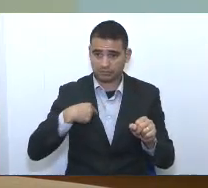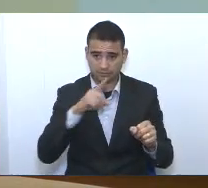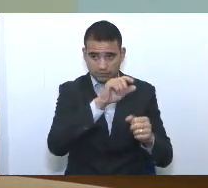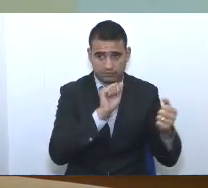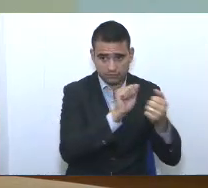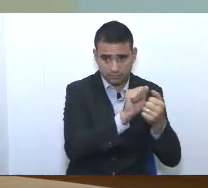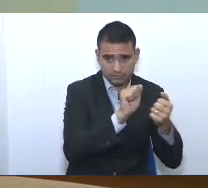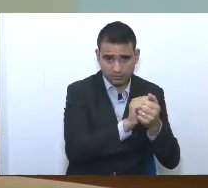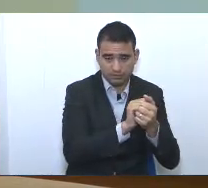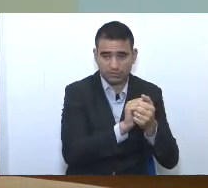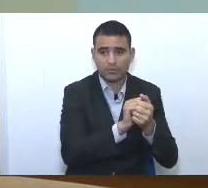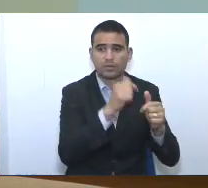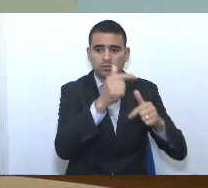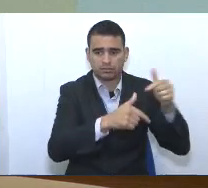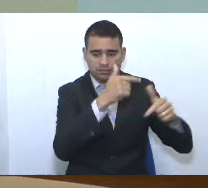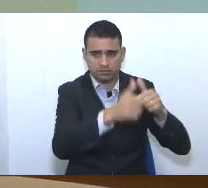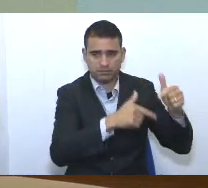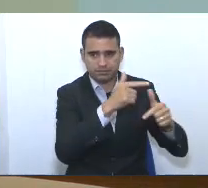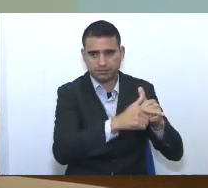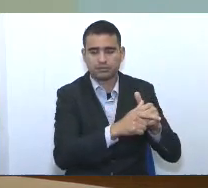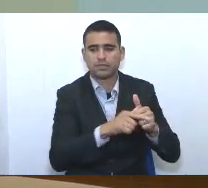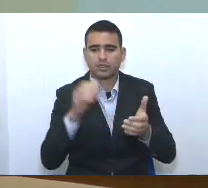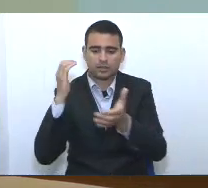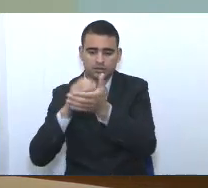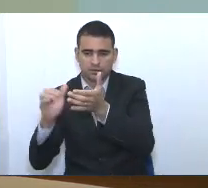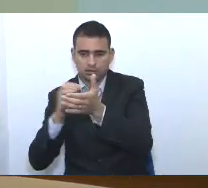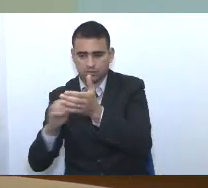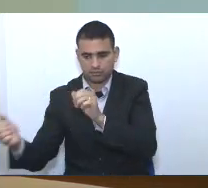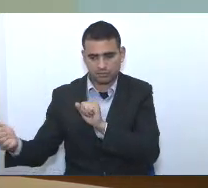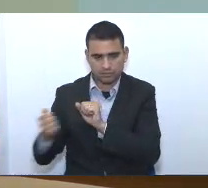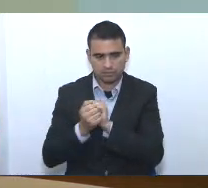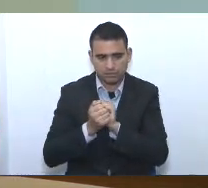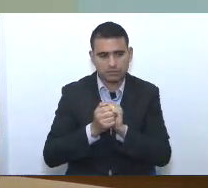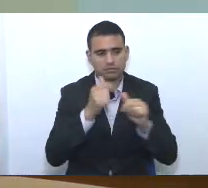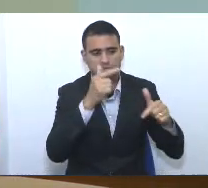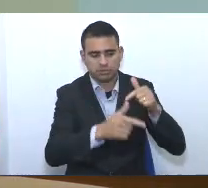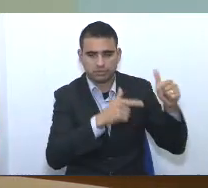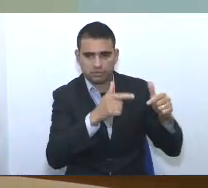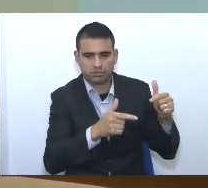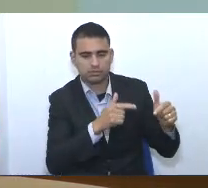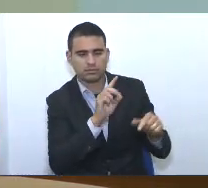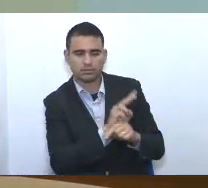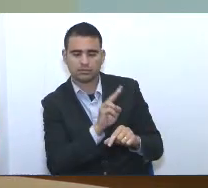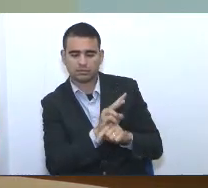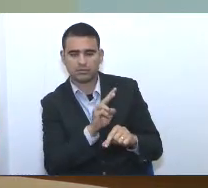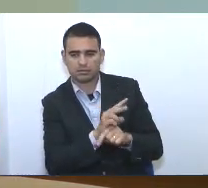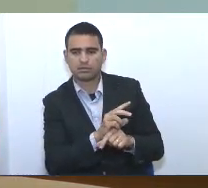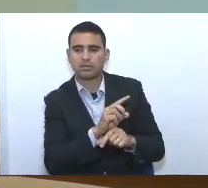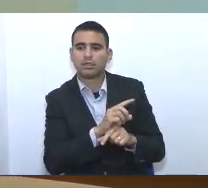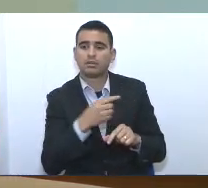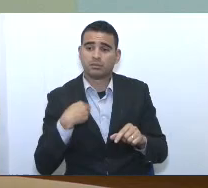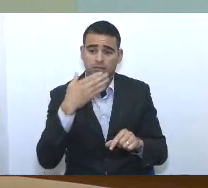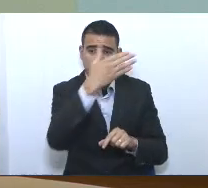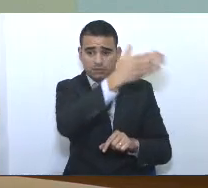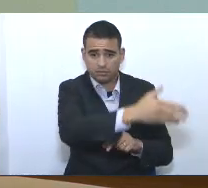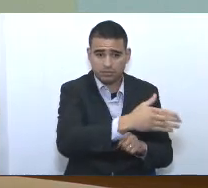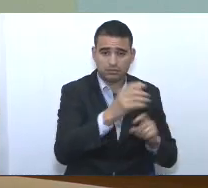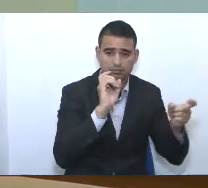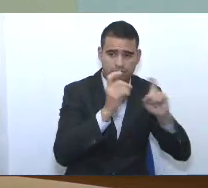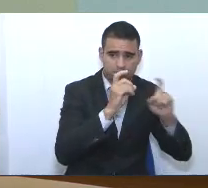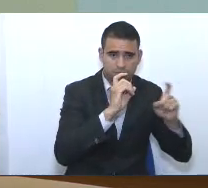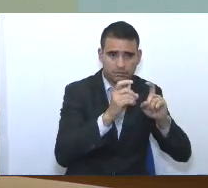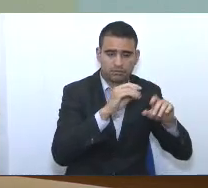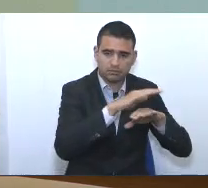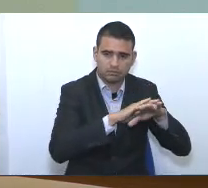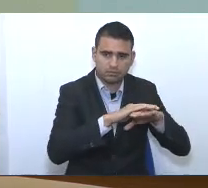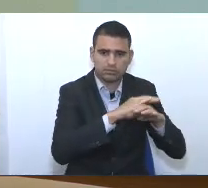a secretaria vem acompanhando, a administração, tivemos em reunião com uma comissão lá na secretaria, e